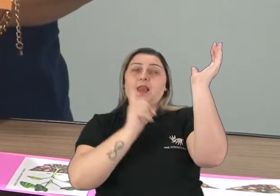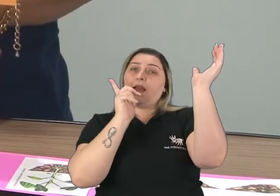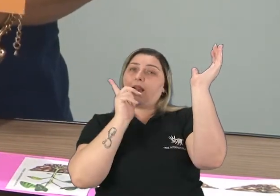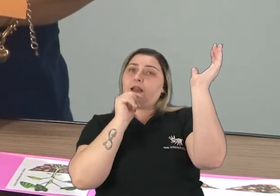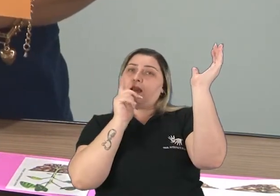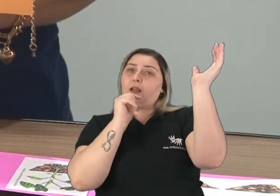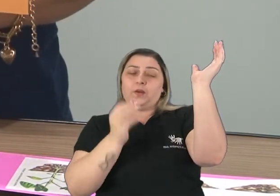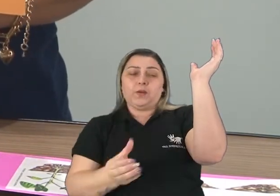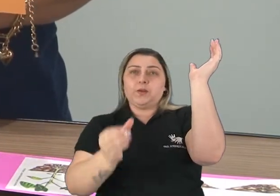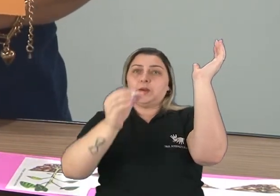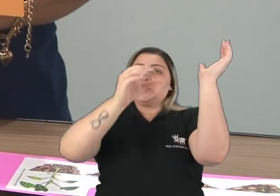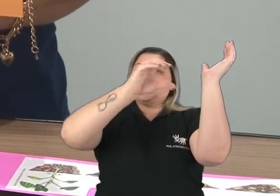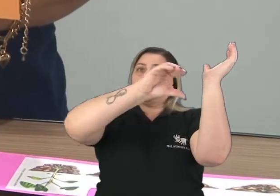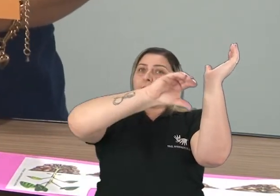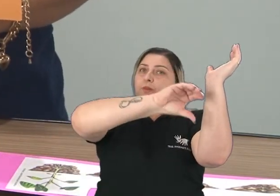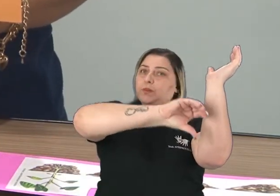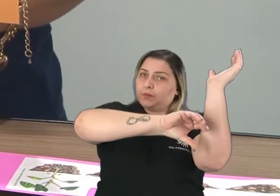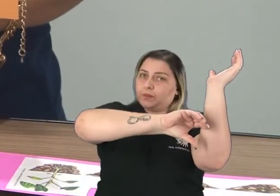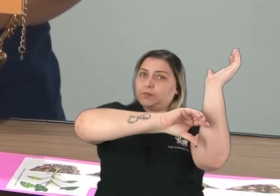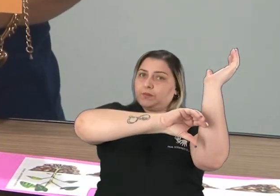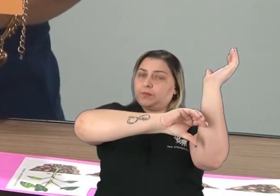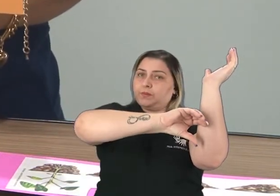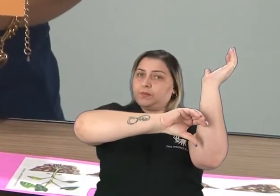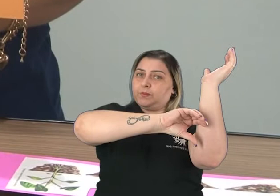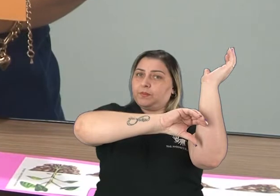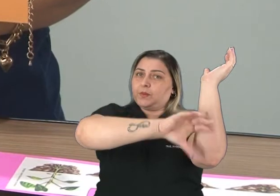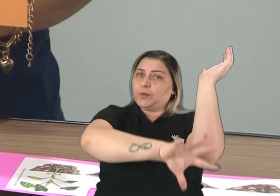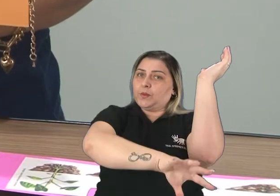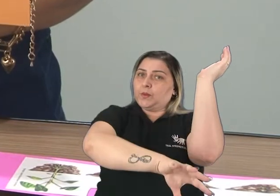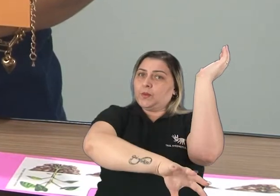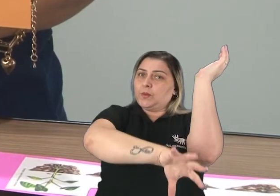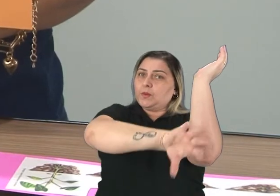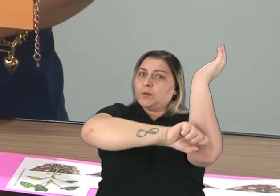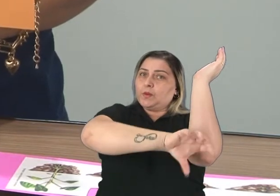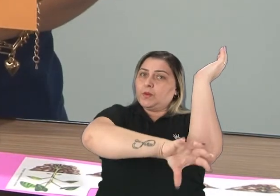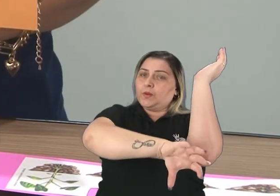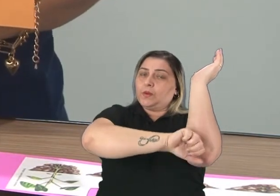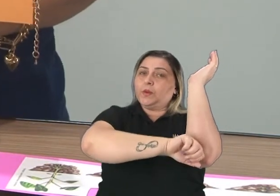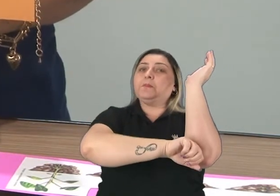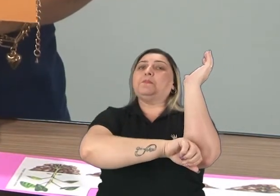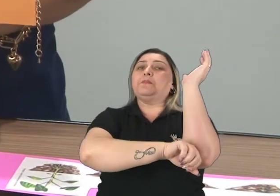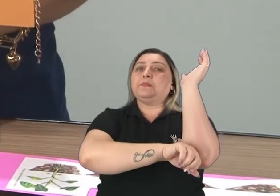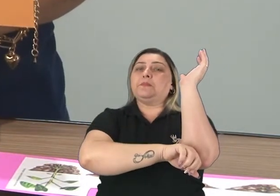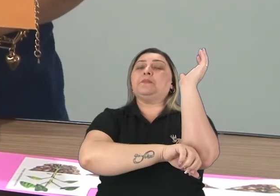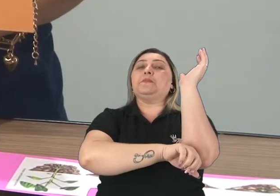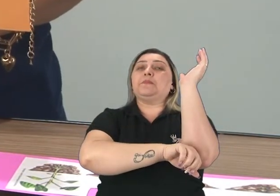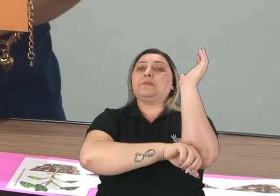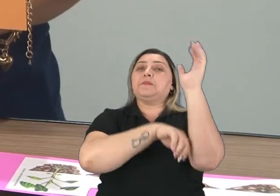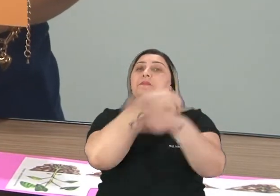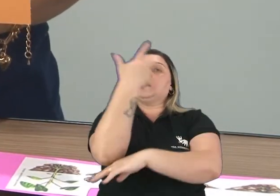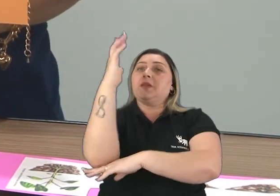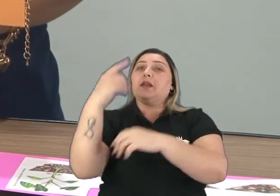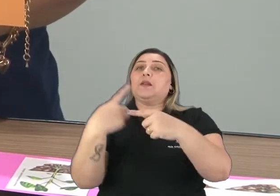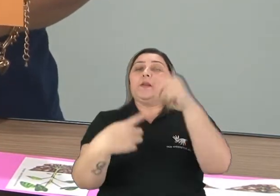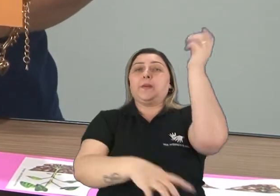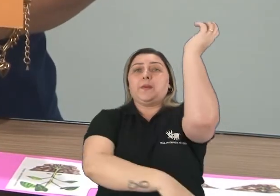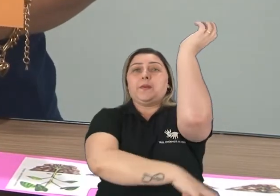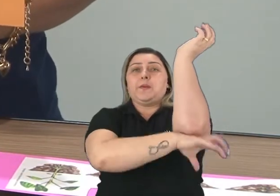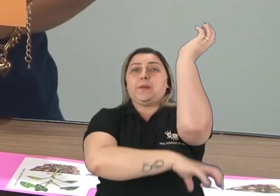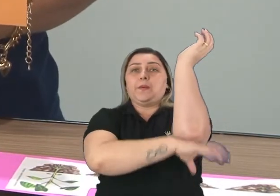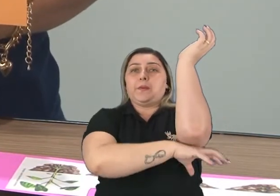que é regada, que é absorvida pela planta através de suas raízes,